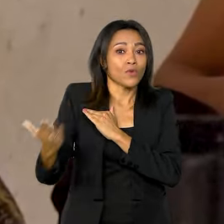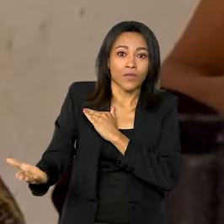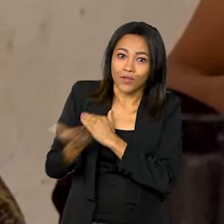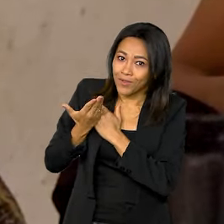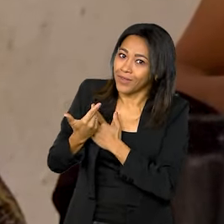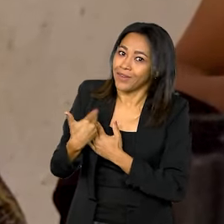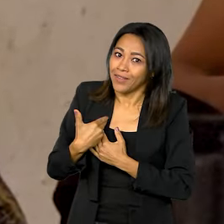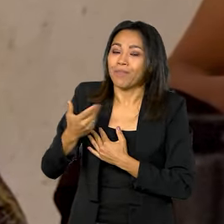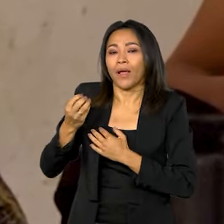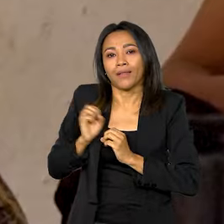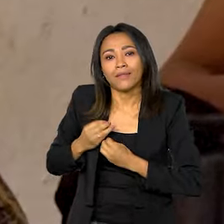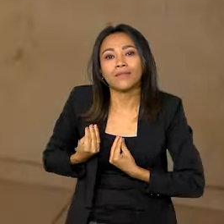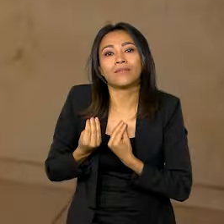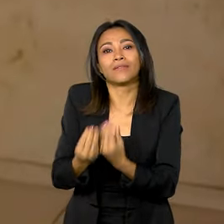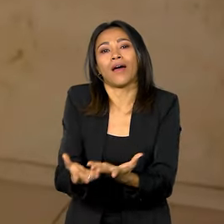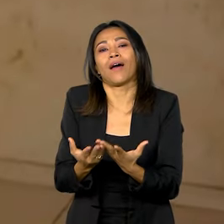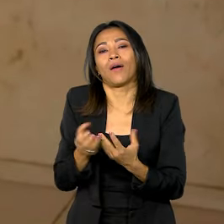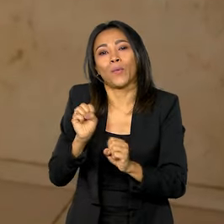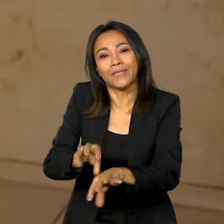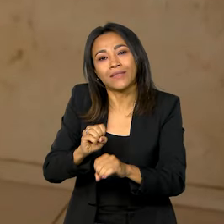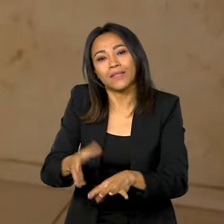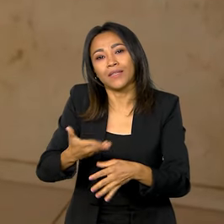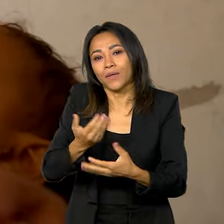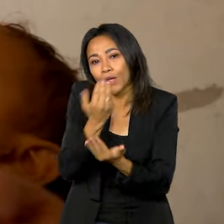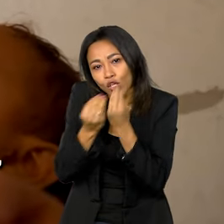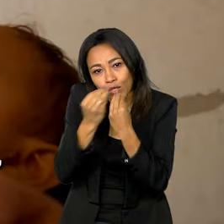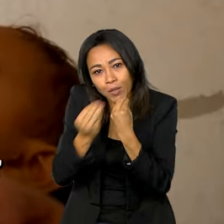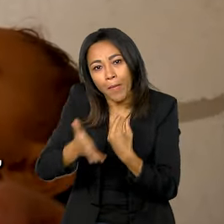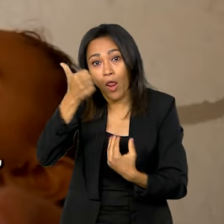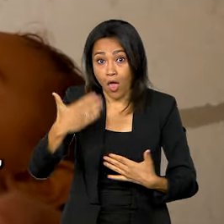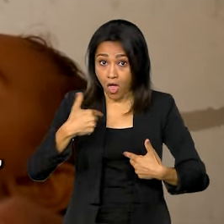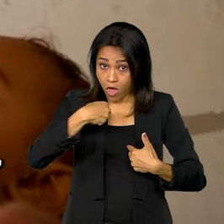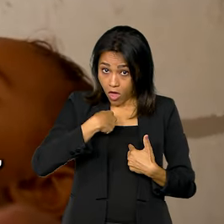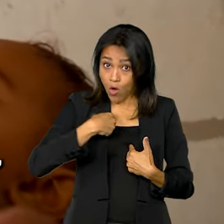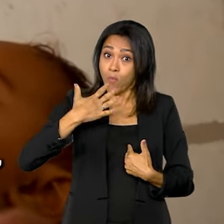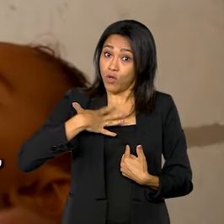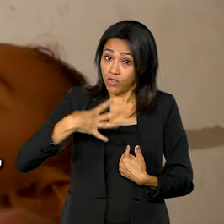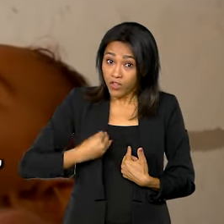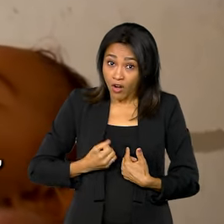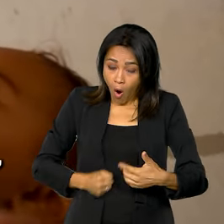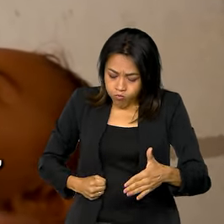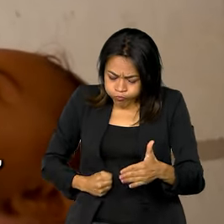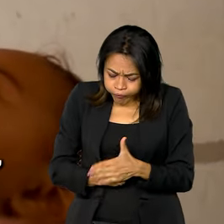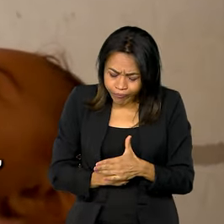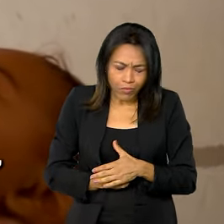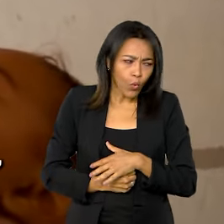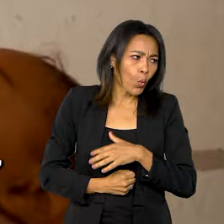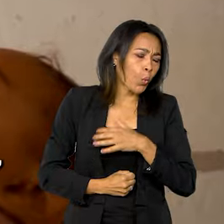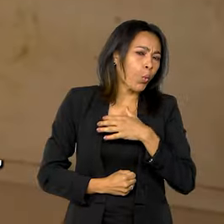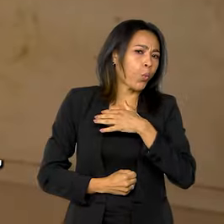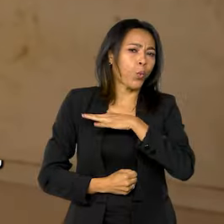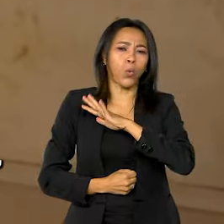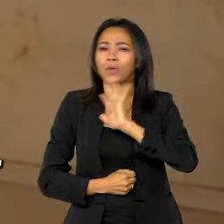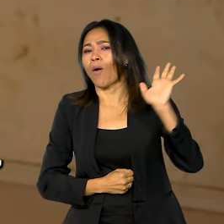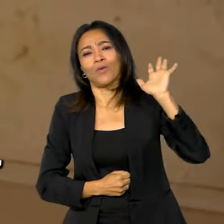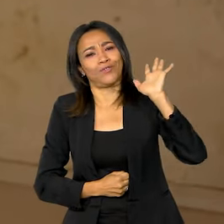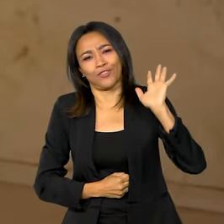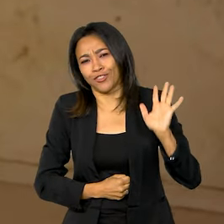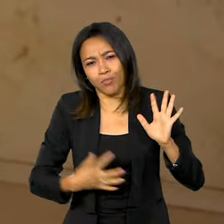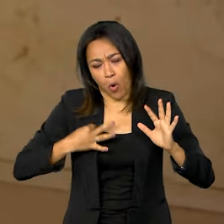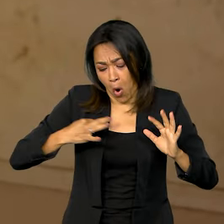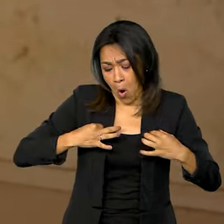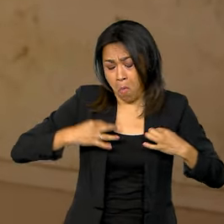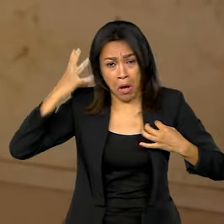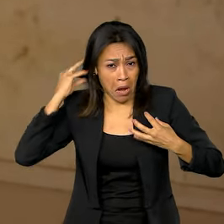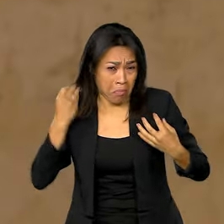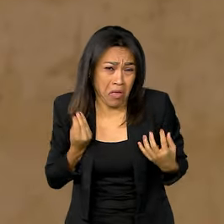com isso aí para dar uma educação e uma alimentação melhor eu meus filhos eles estando de barriga cheia para mim é o suficiente